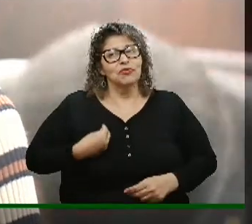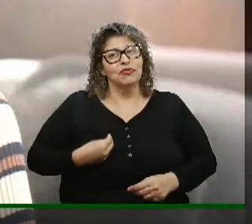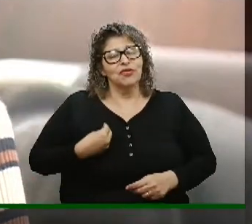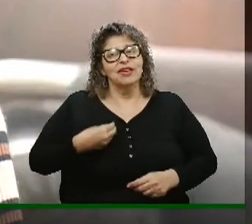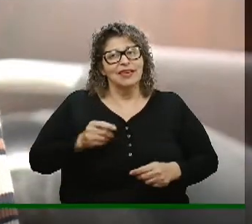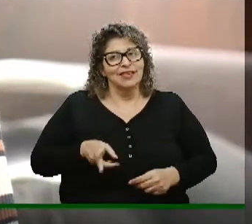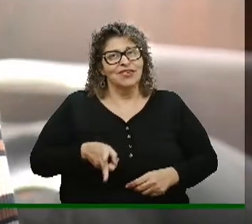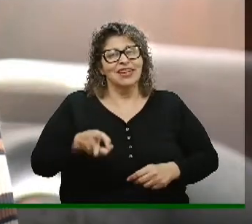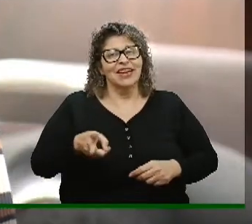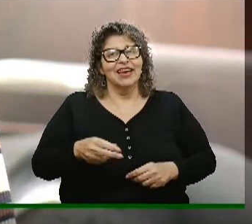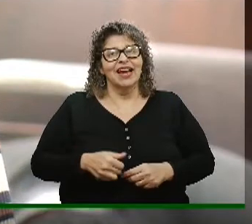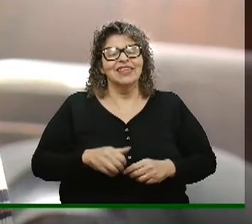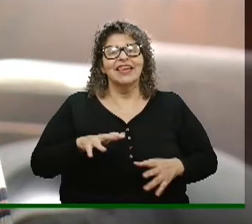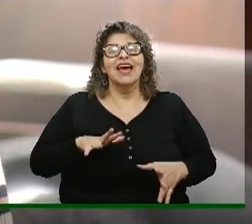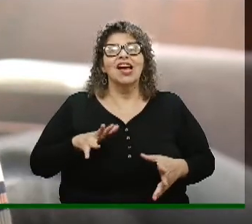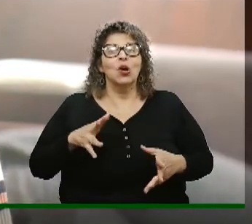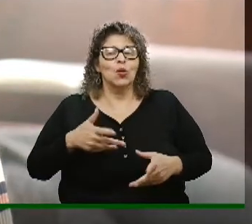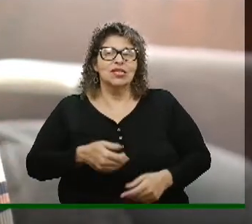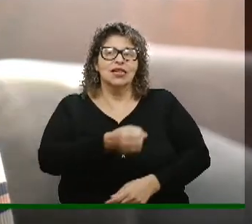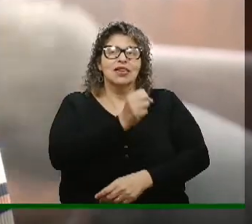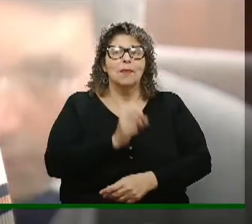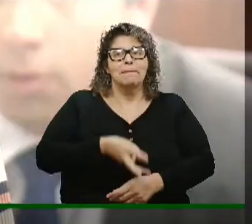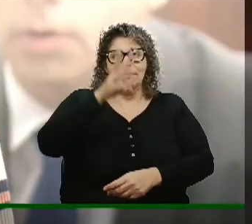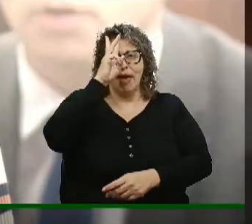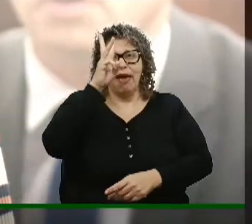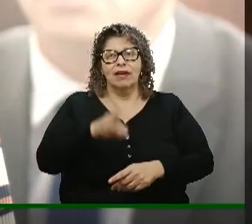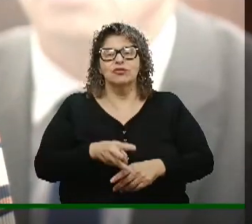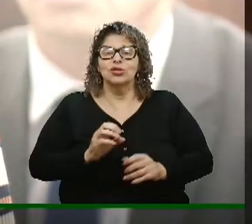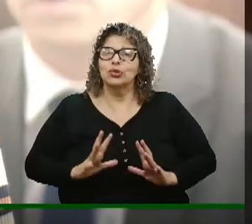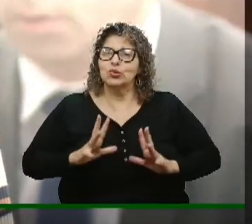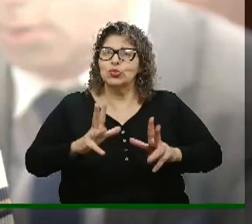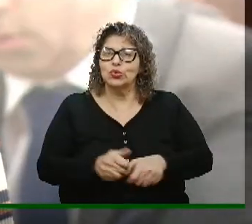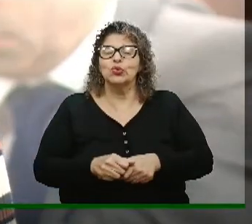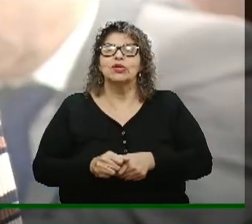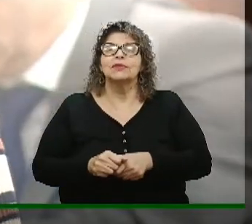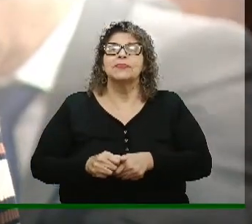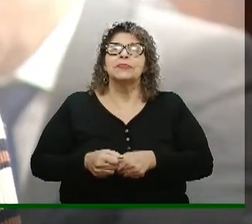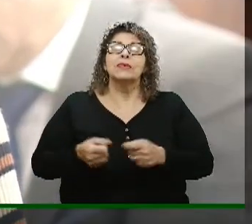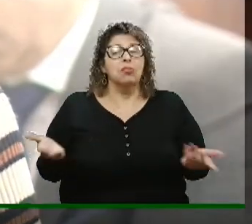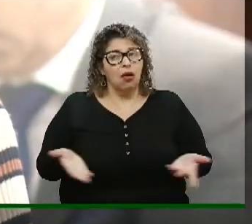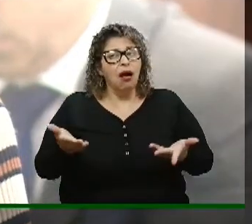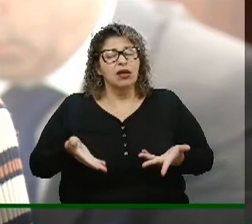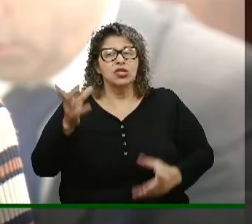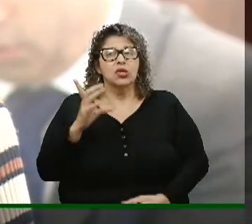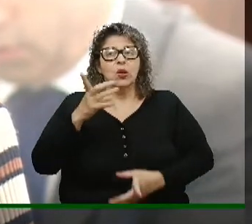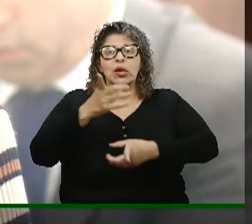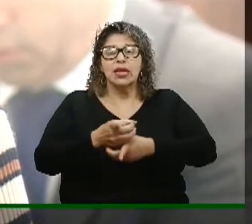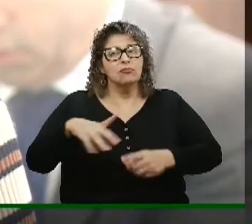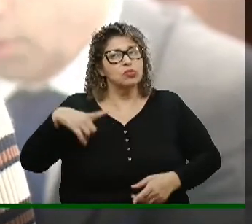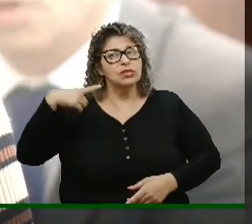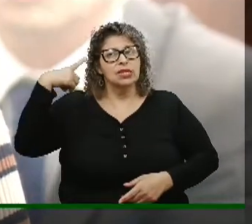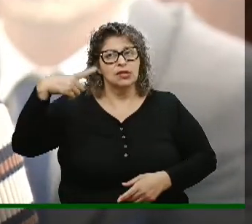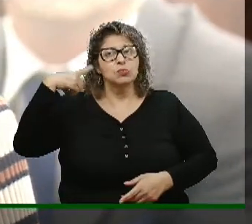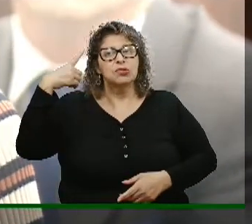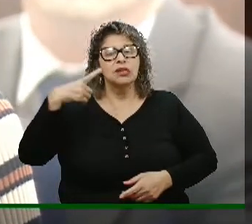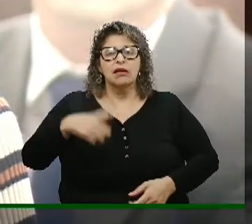completar o seu ensino médio e fundamental, e dizer para vocês que podem aqui encontrar muitos parlamentares